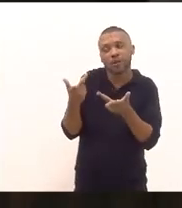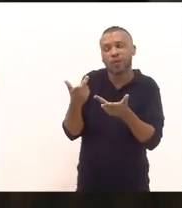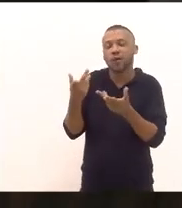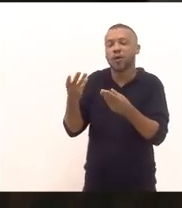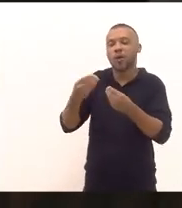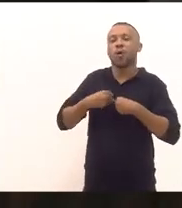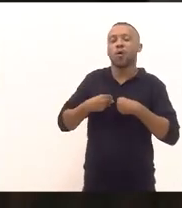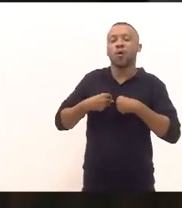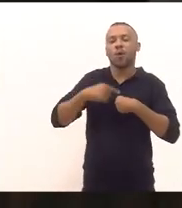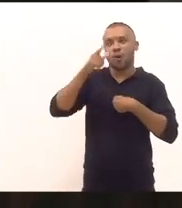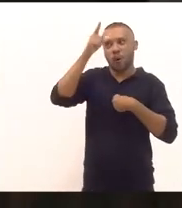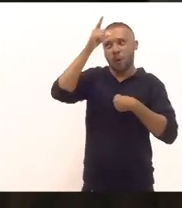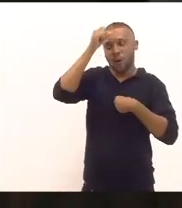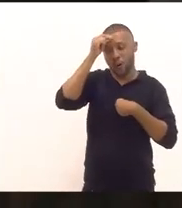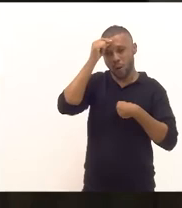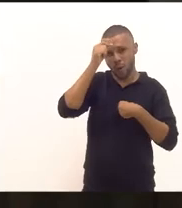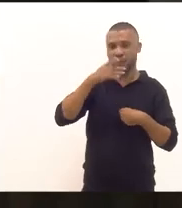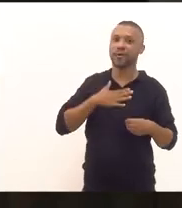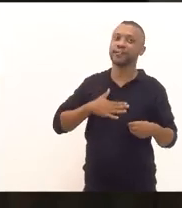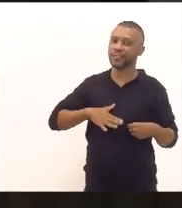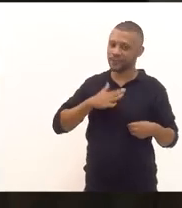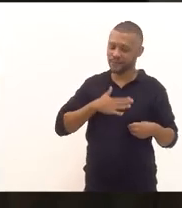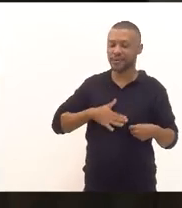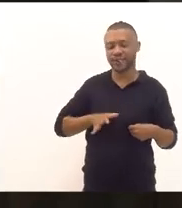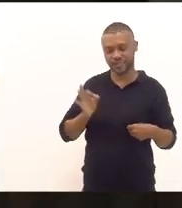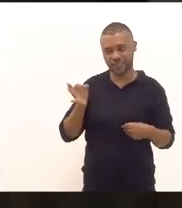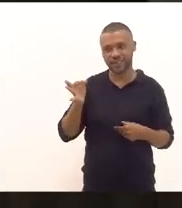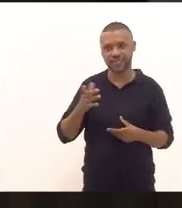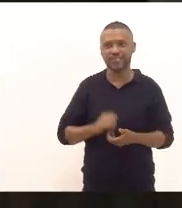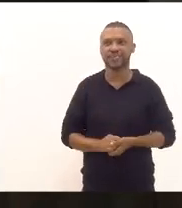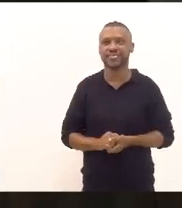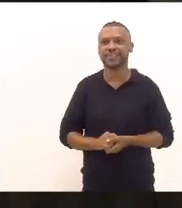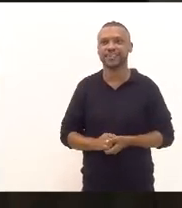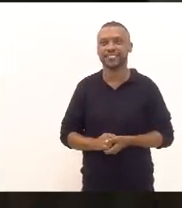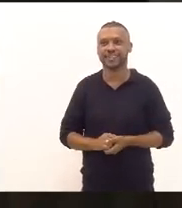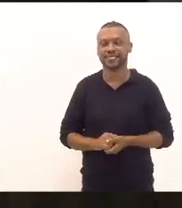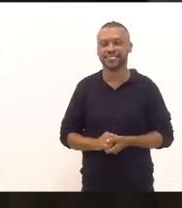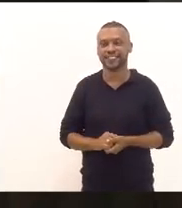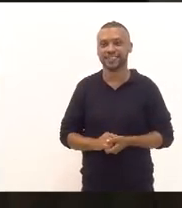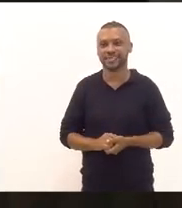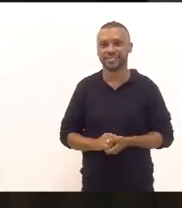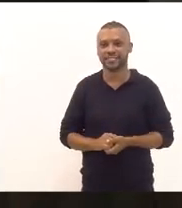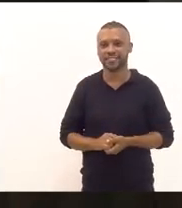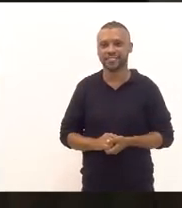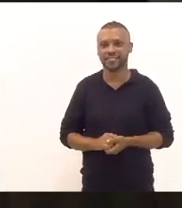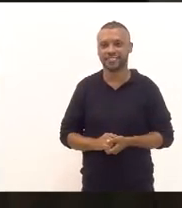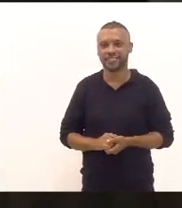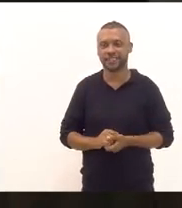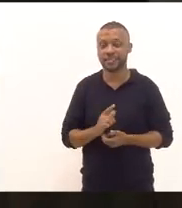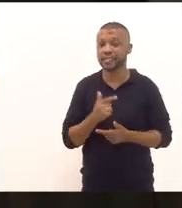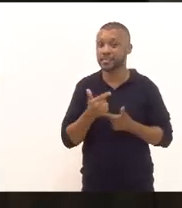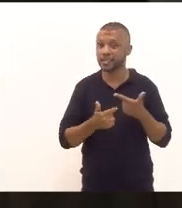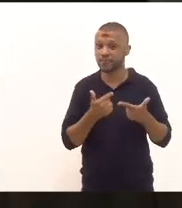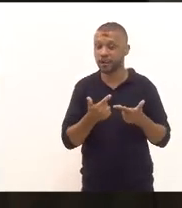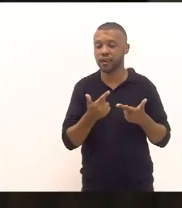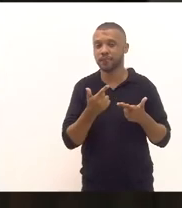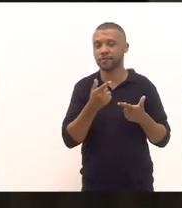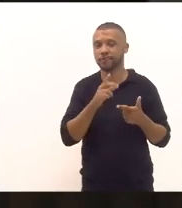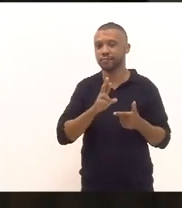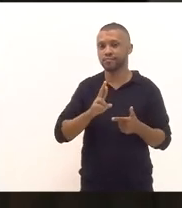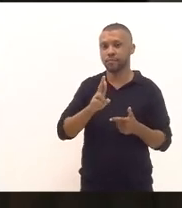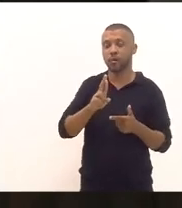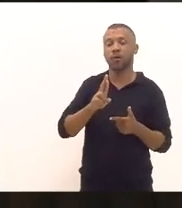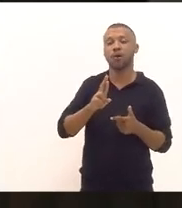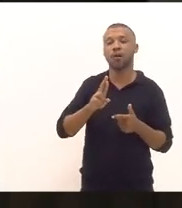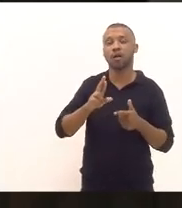nos deixa mais tranquilos né mas ele atua como ponta né